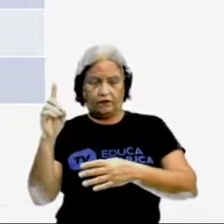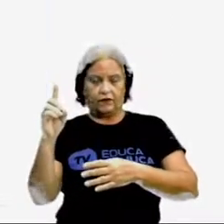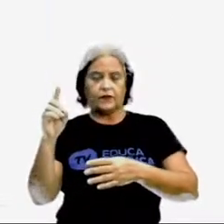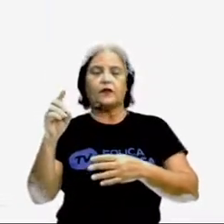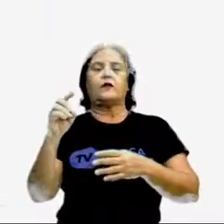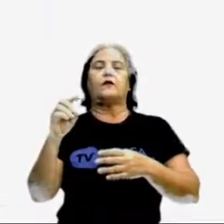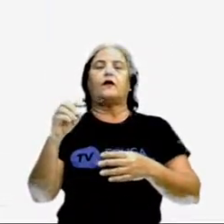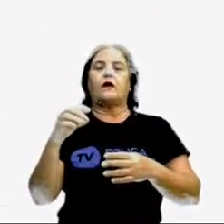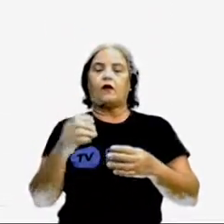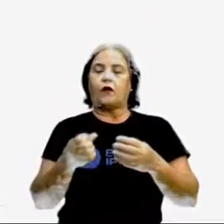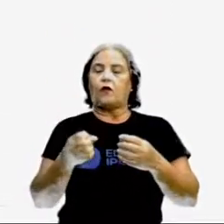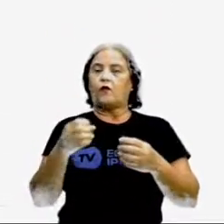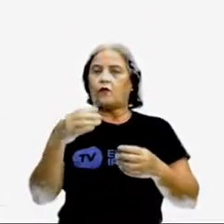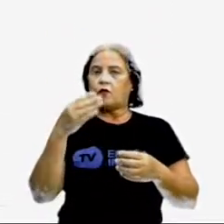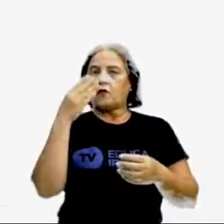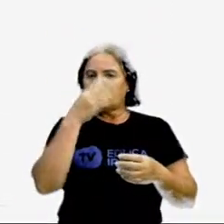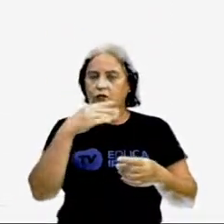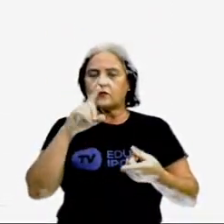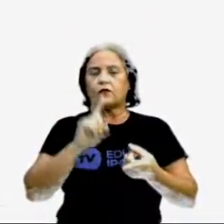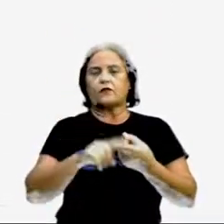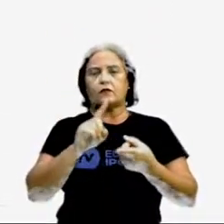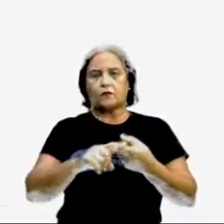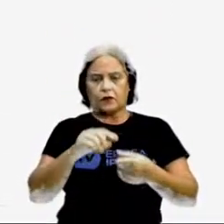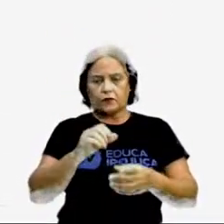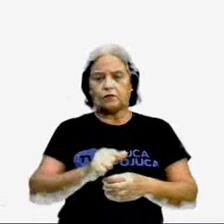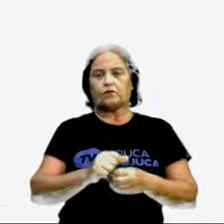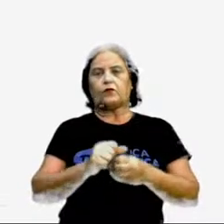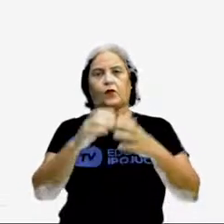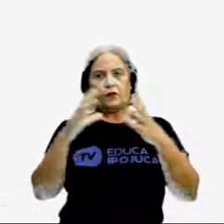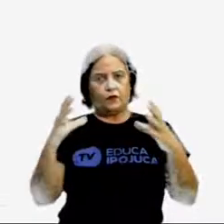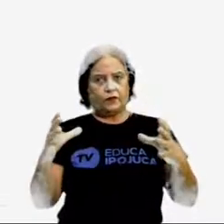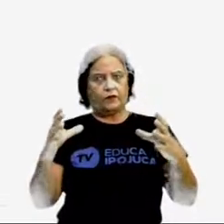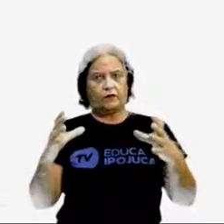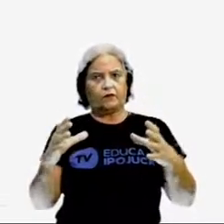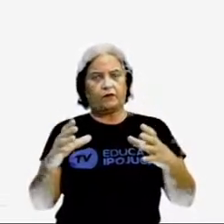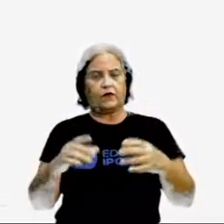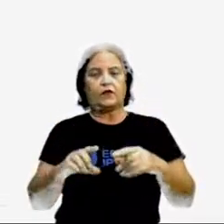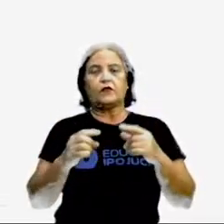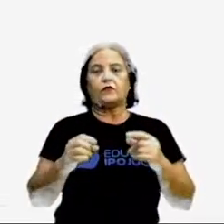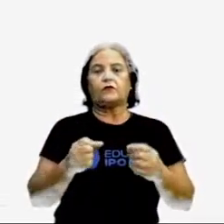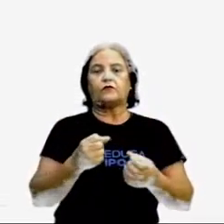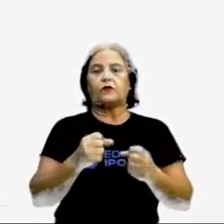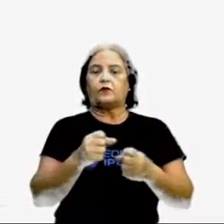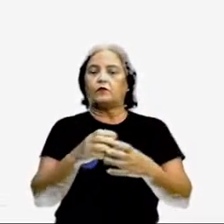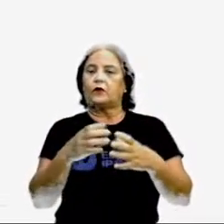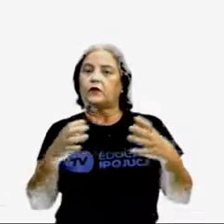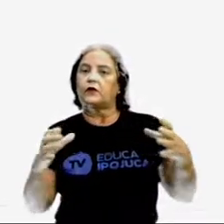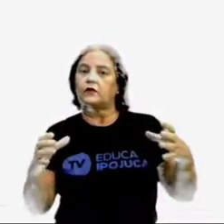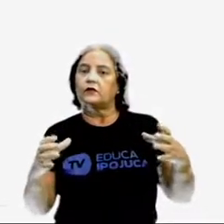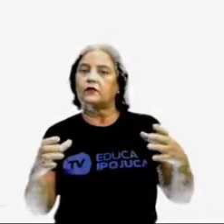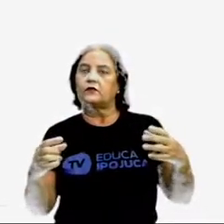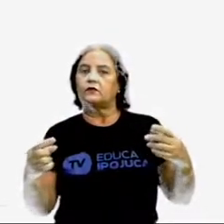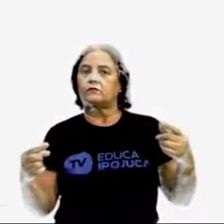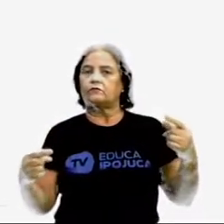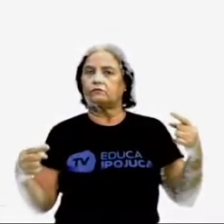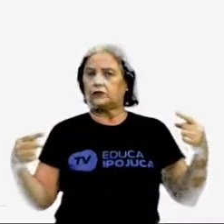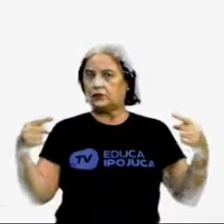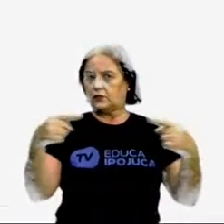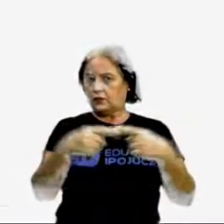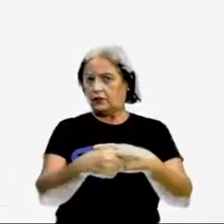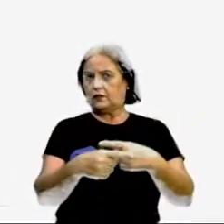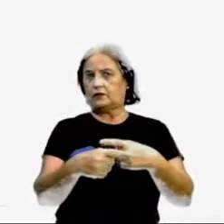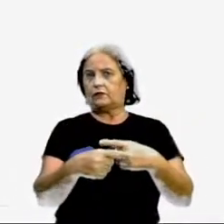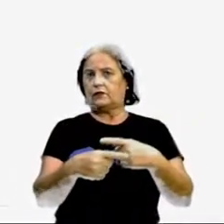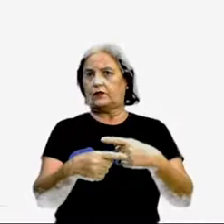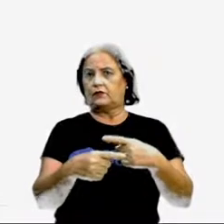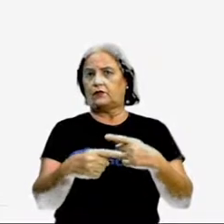aumentava. Por isso, chamamos de grandezas diretamente proporcionais. Por quê? À medida que